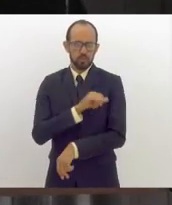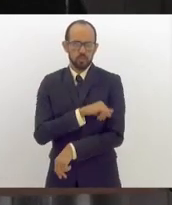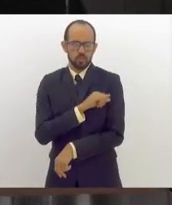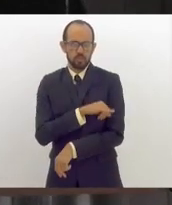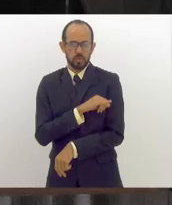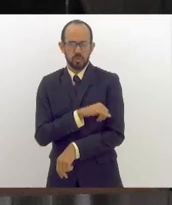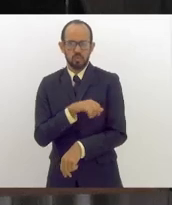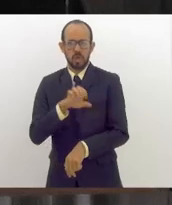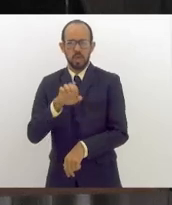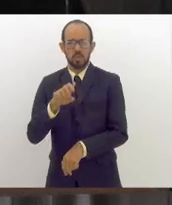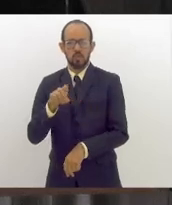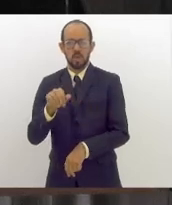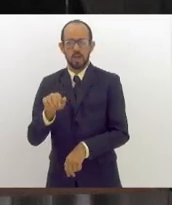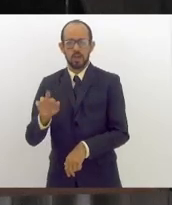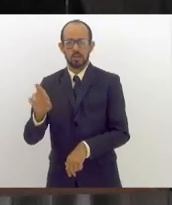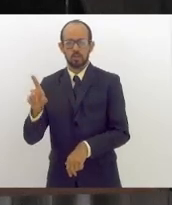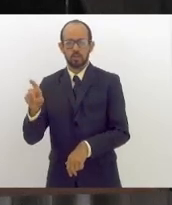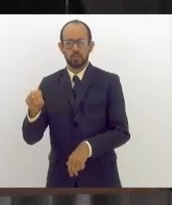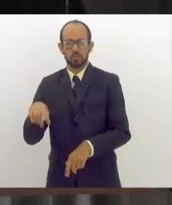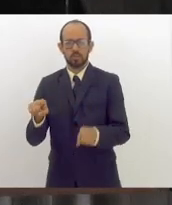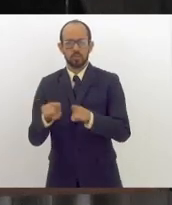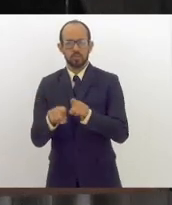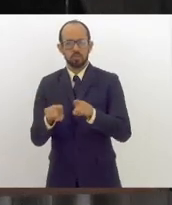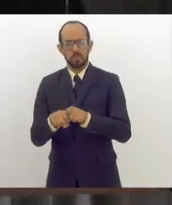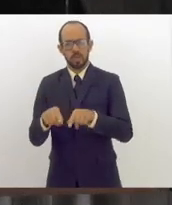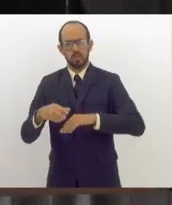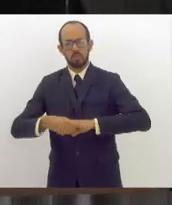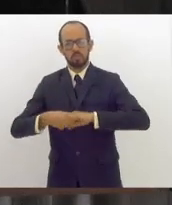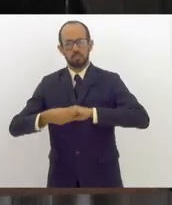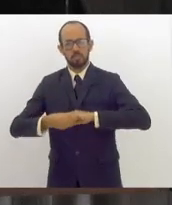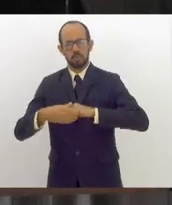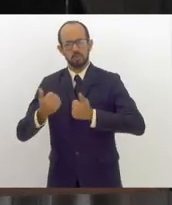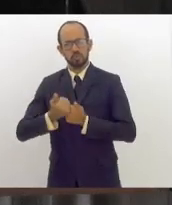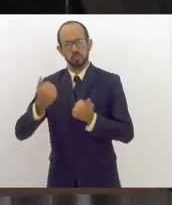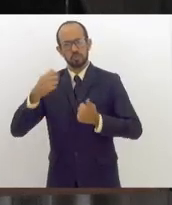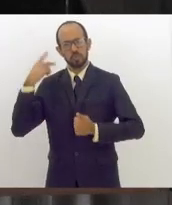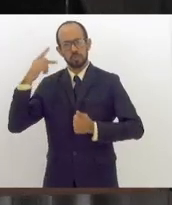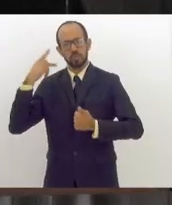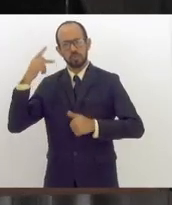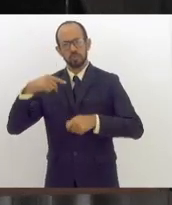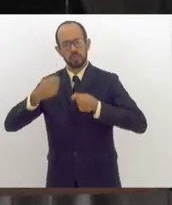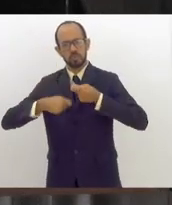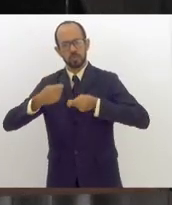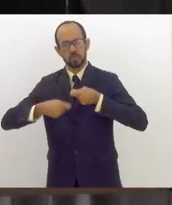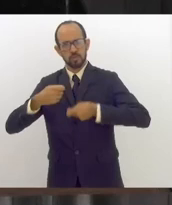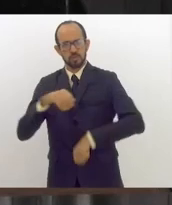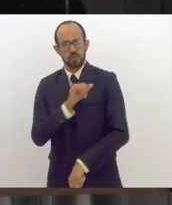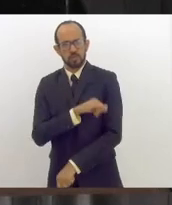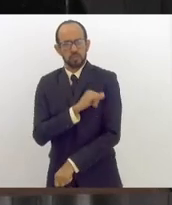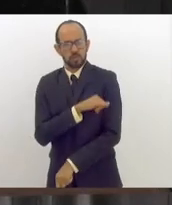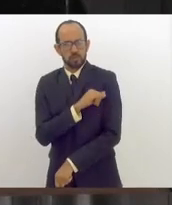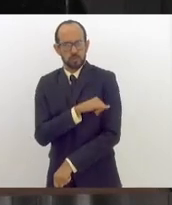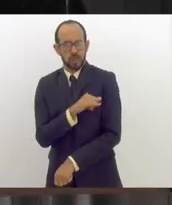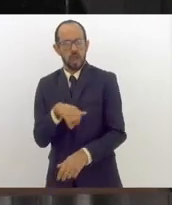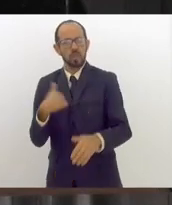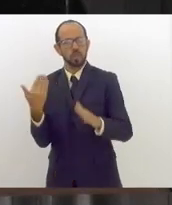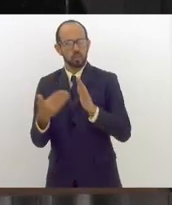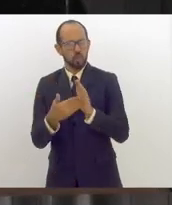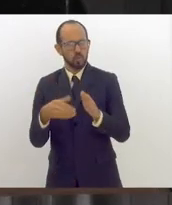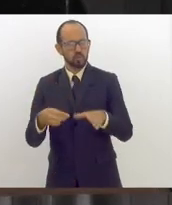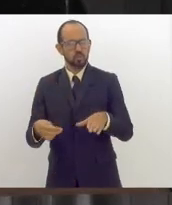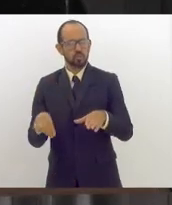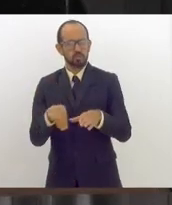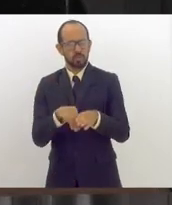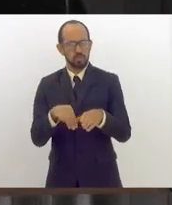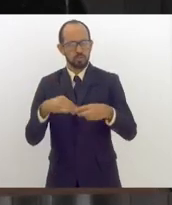do Eduardo Lima Neto cumprimento sobre procurador-geral de Justiça de administração do Rio de Janeiro cumprimento todos os membros